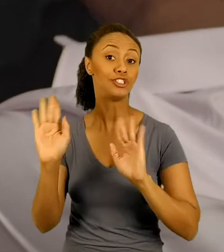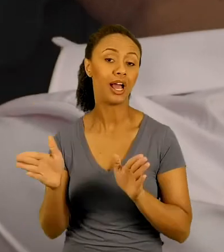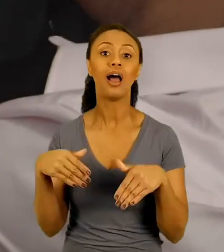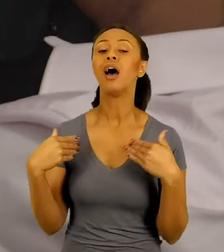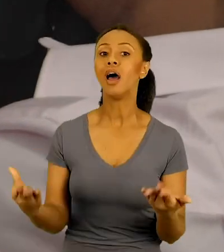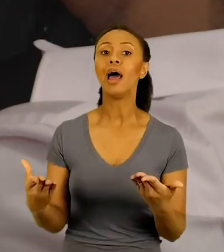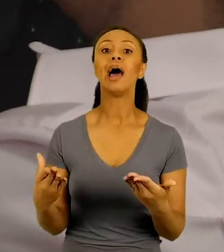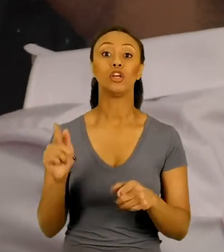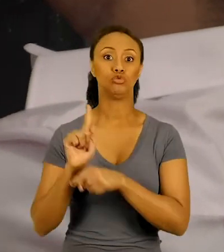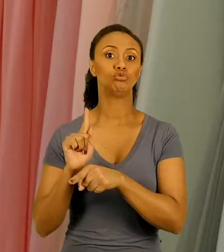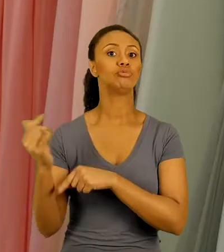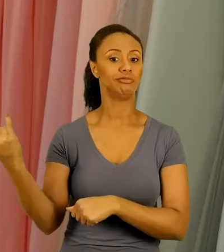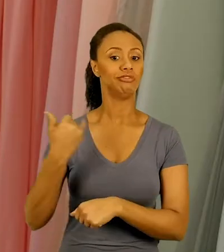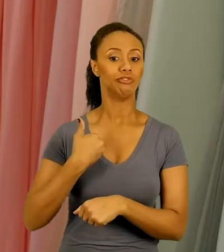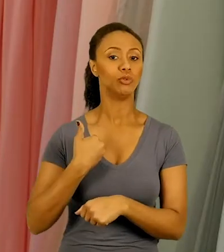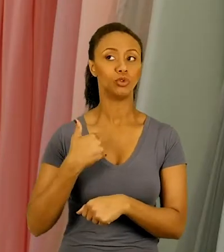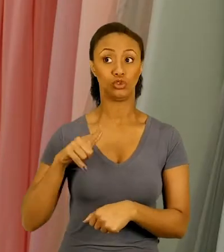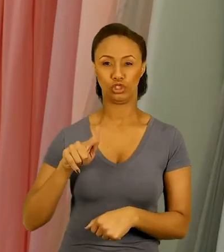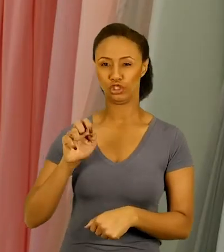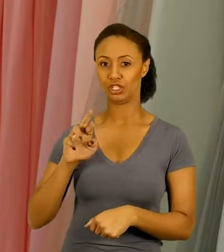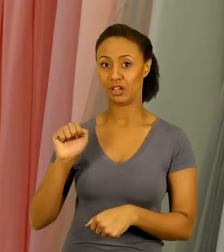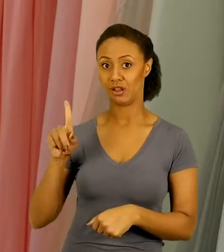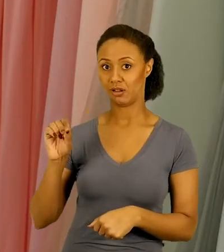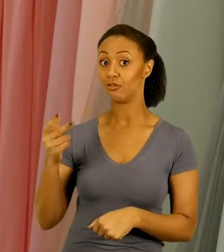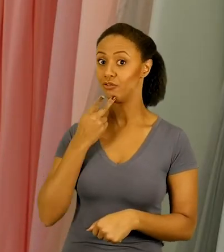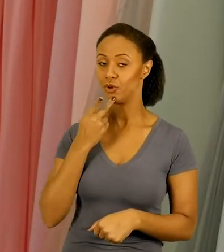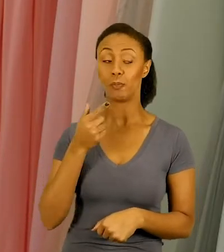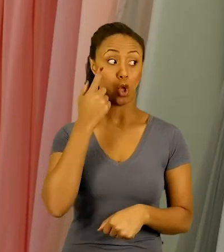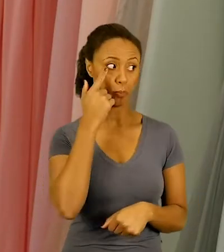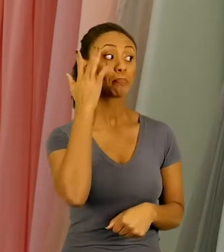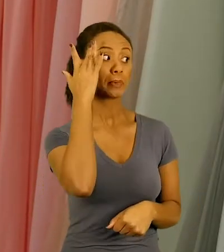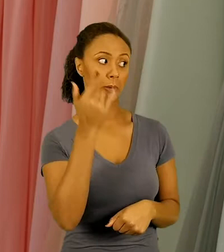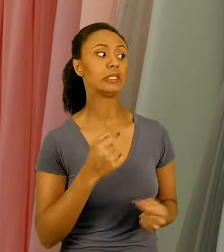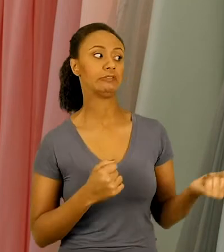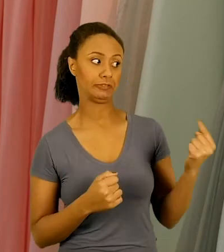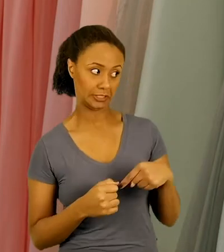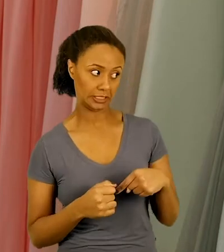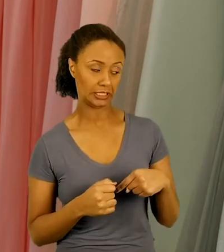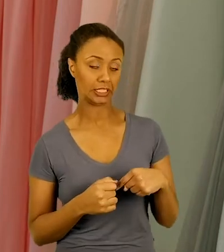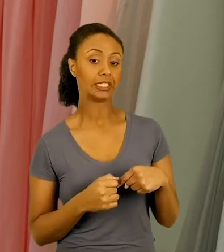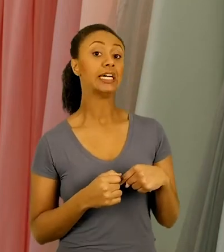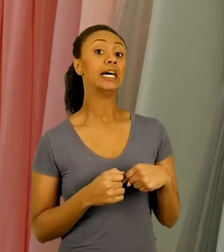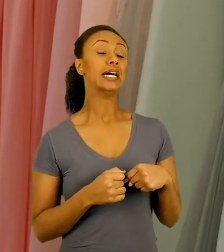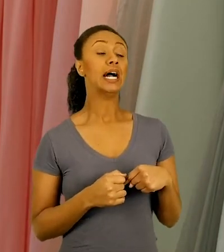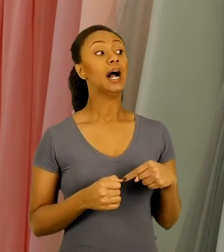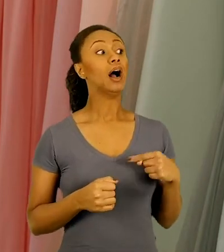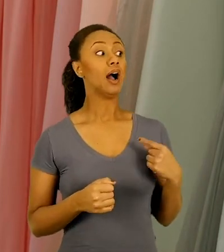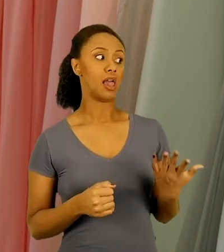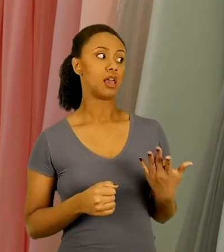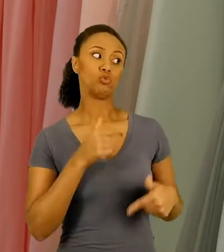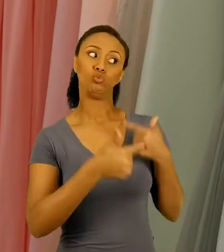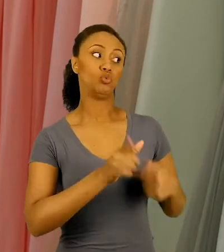ele falou, né, o gerente, seu Geraldo, falou, olha, faz assim, você vem amanhã aqui, você não